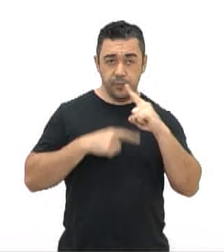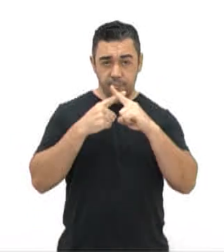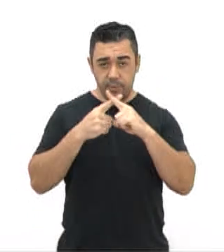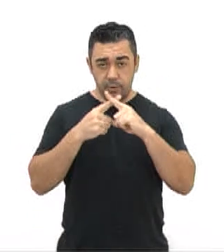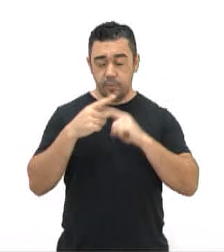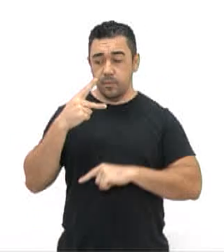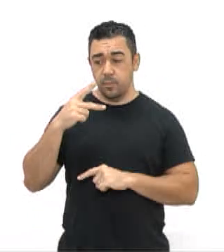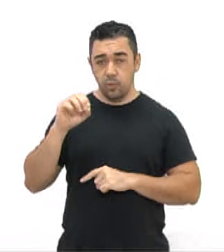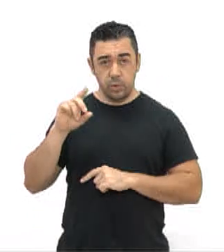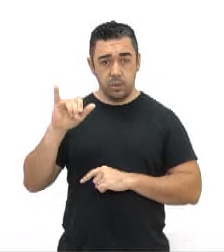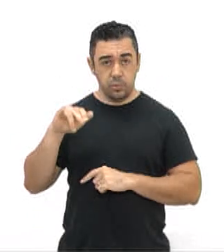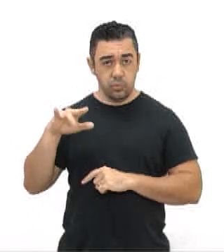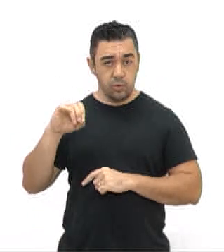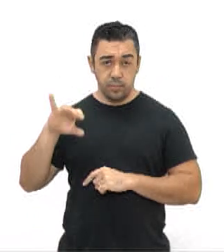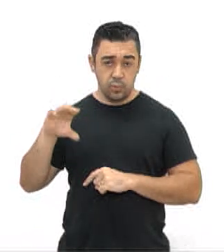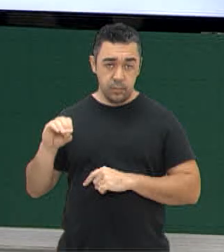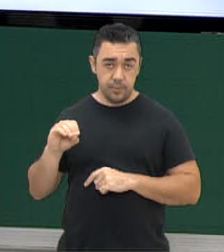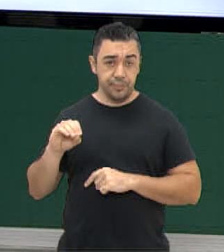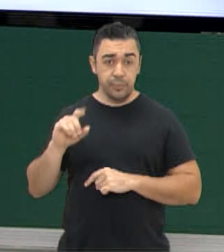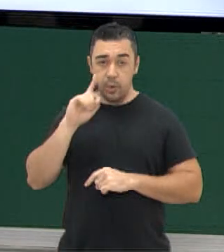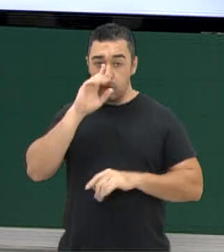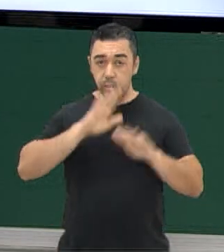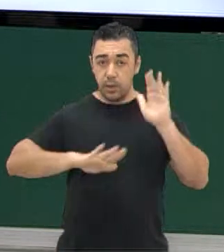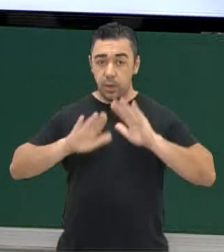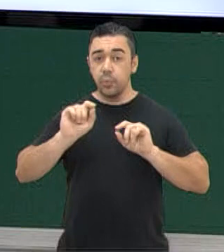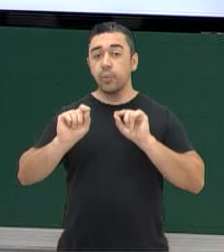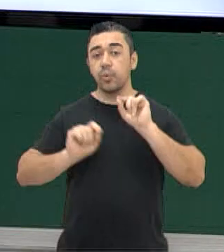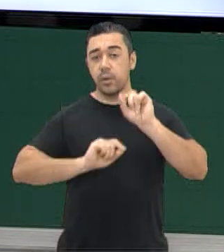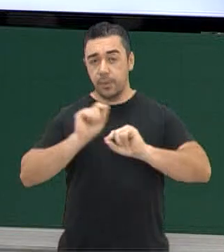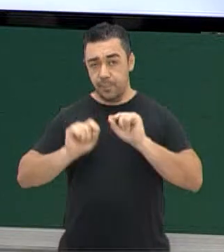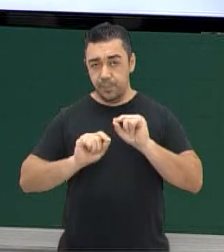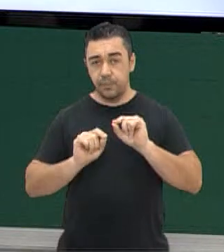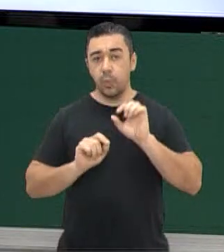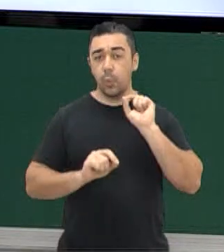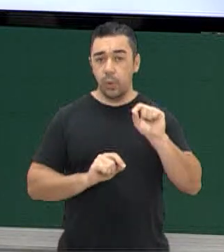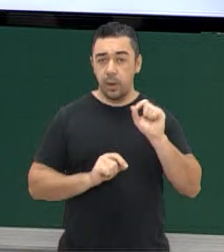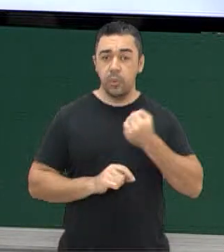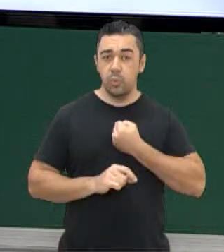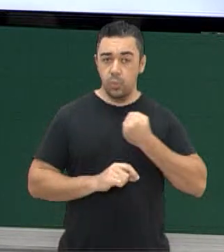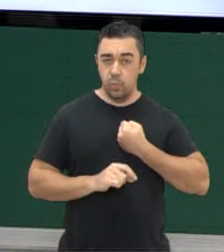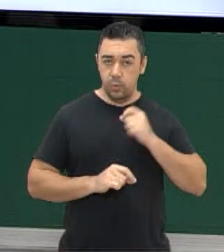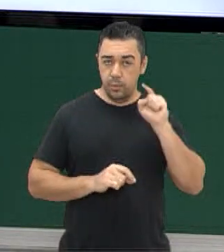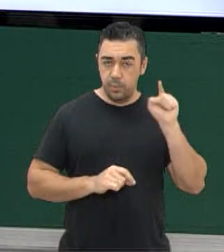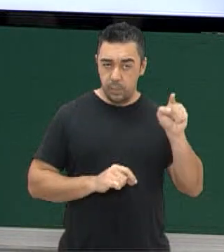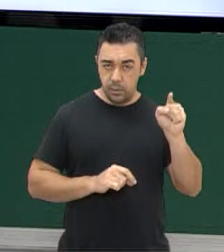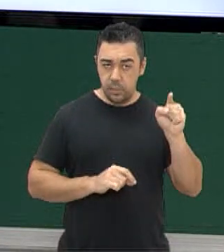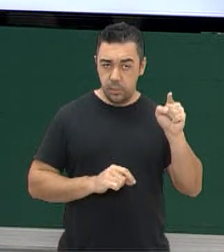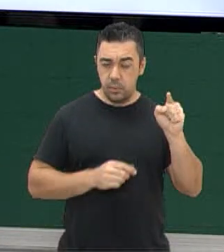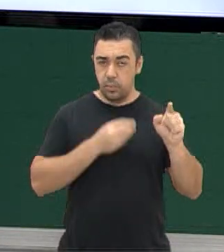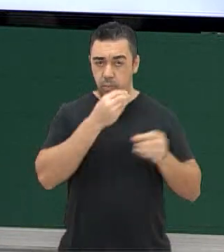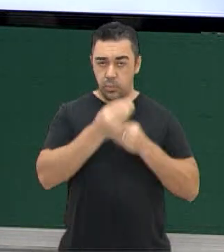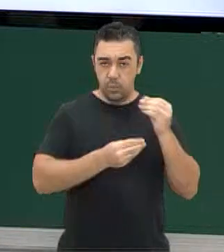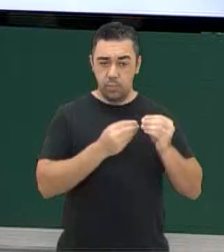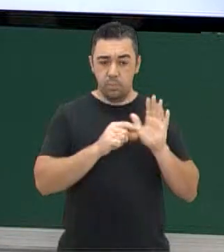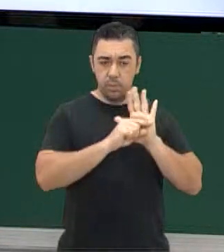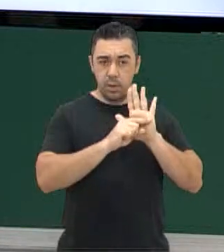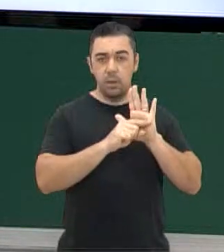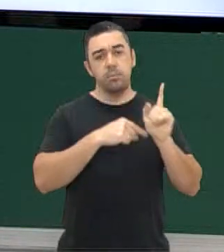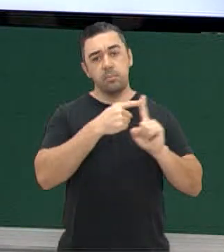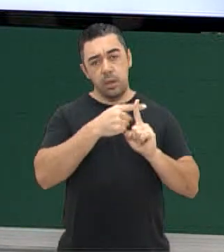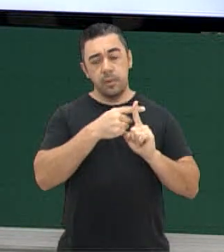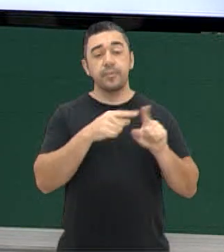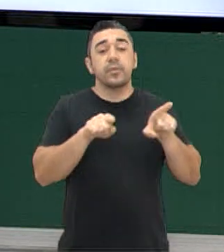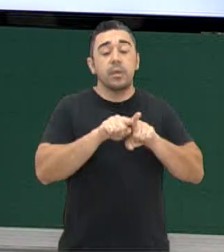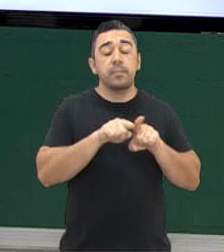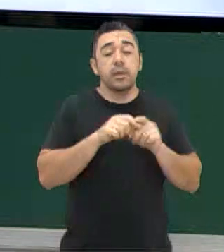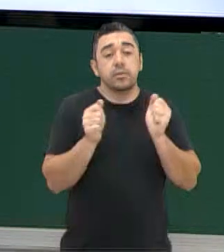por um polinômio, eu só tenho que cuidar com o quê? Com a parte numérica, com o sinal e as